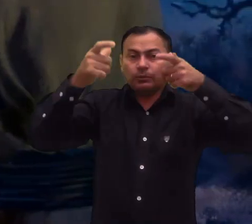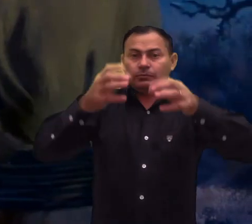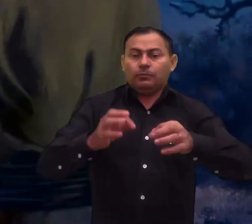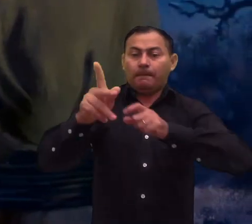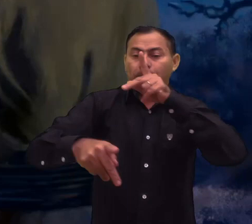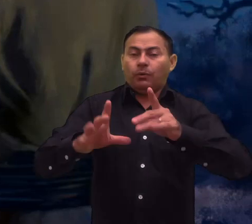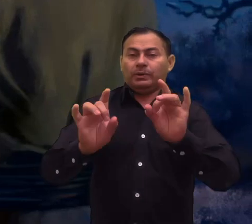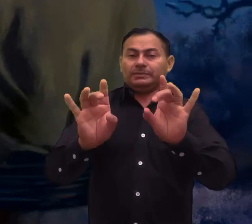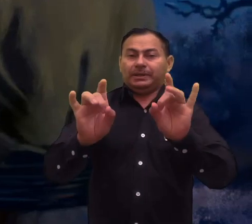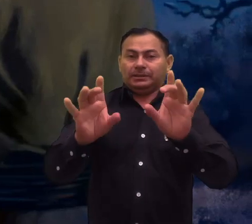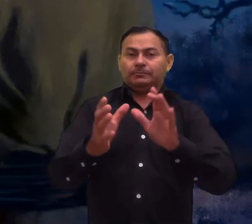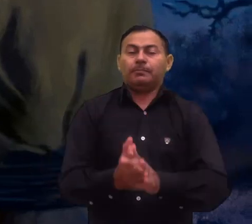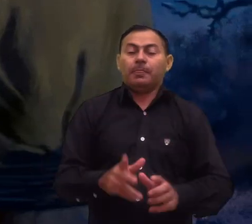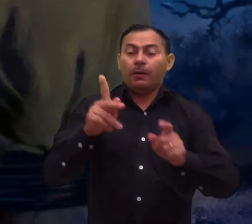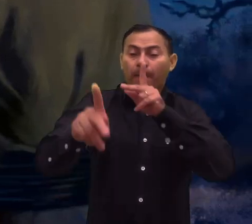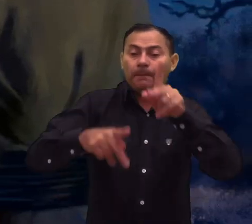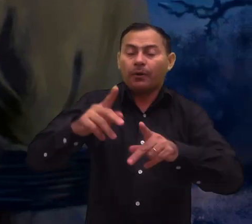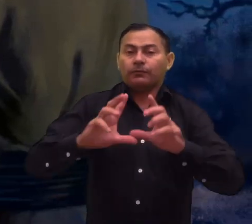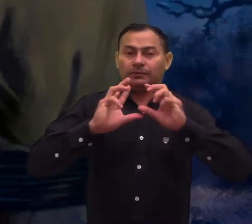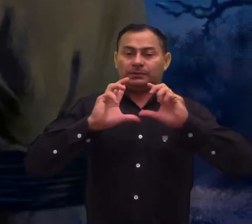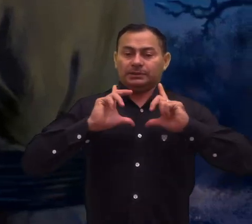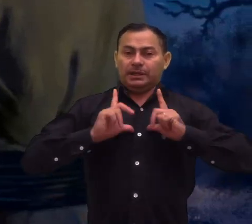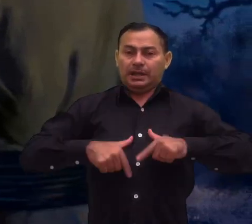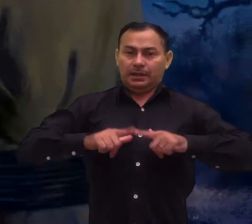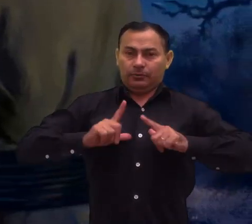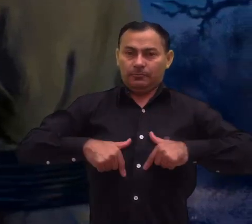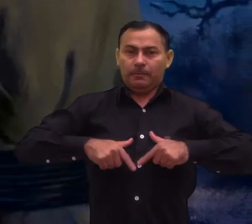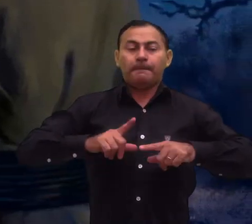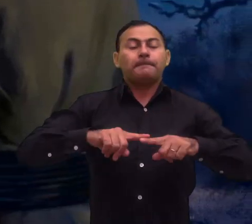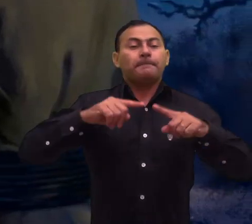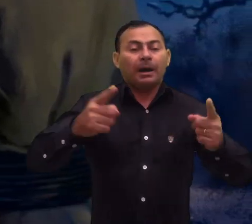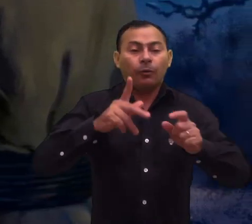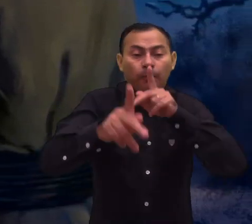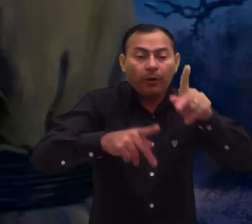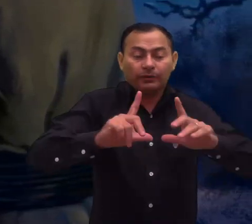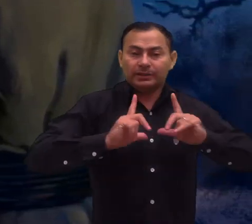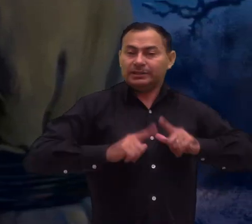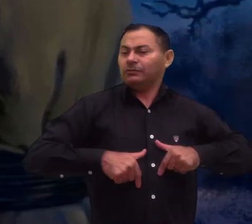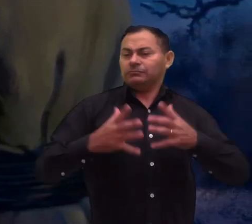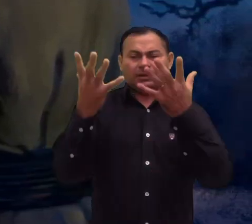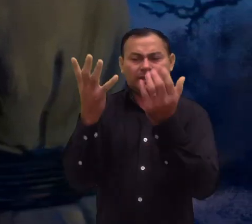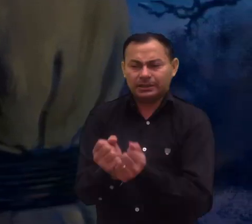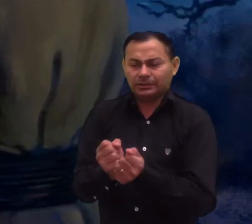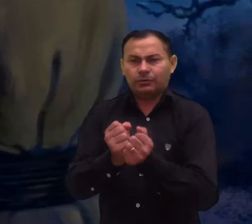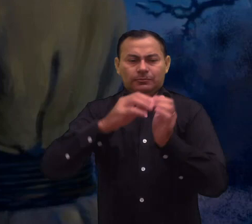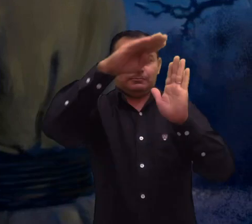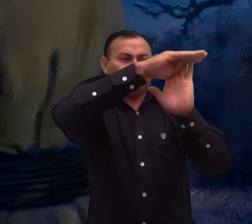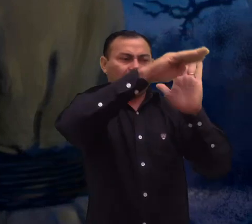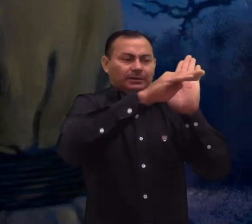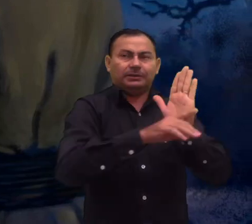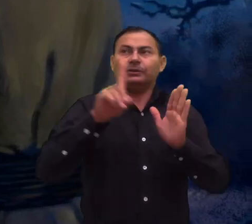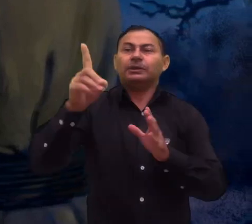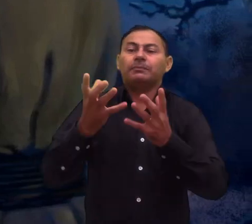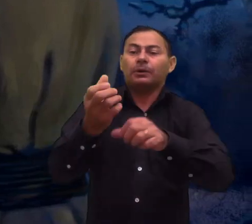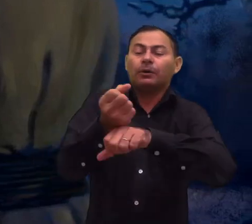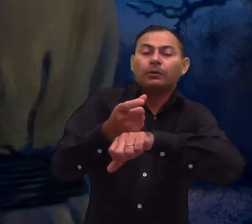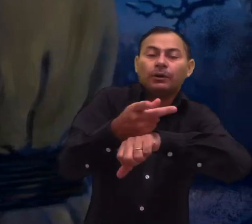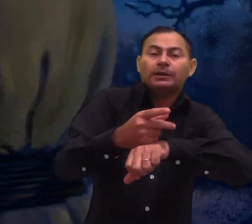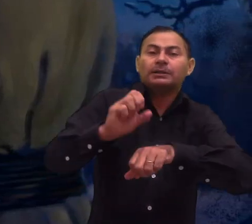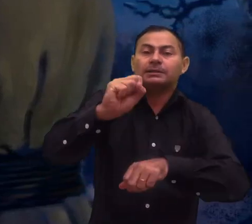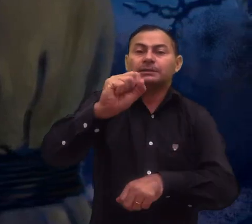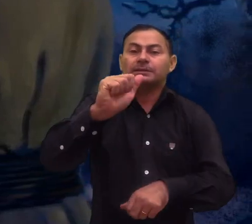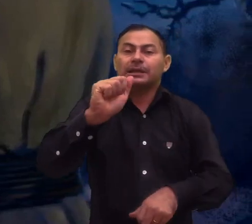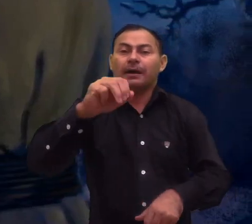local determinado com um povo especial, o povo de Israel. Mas o povo de Israel não aceitou o plano de Deus e